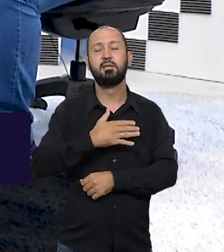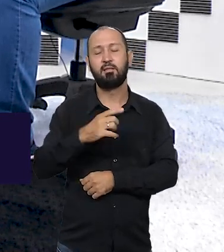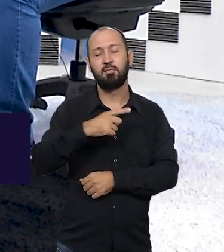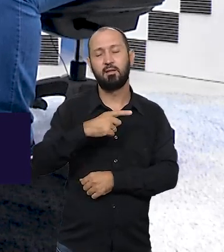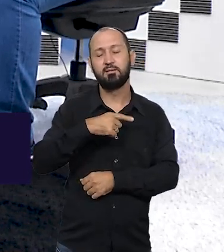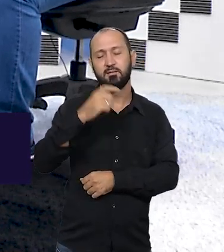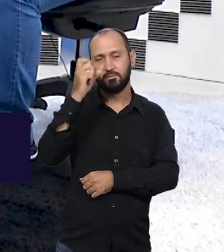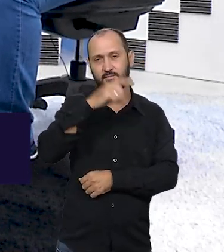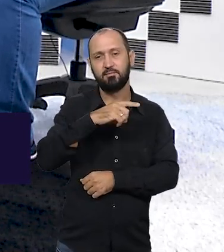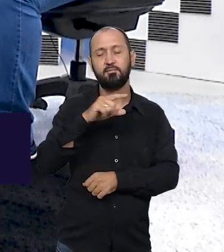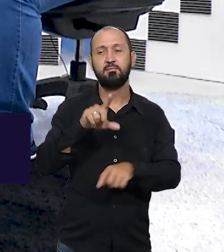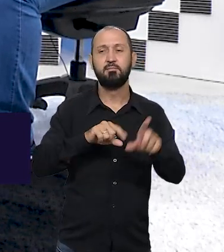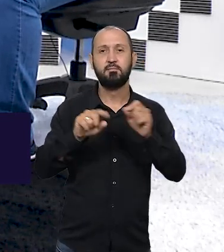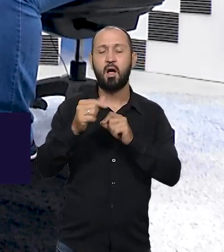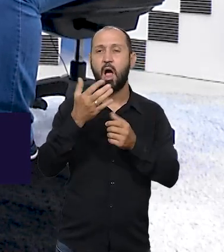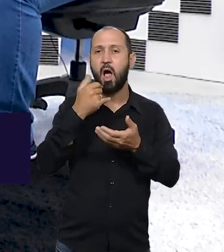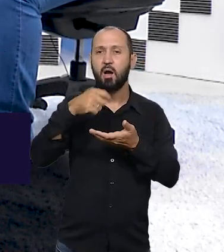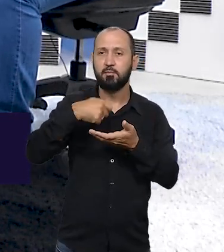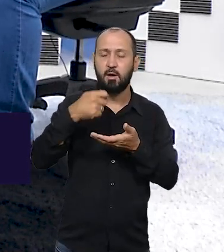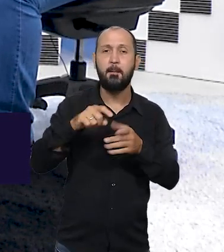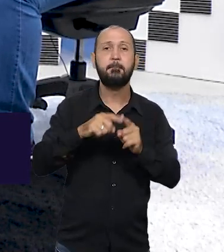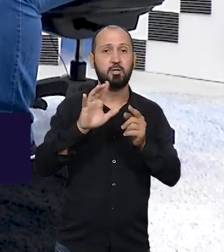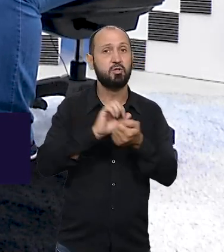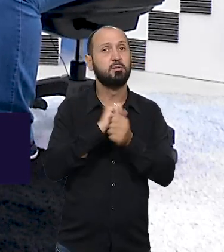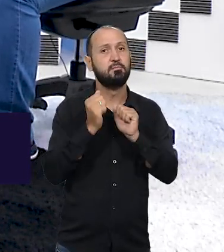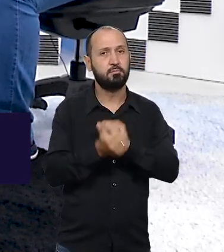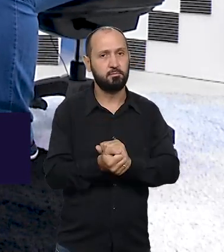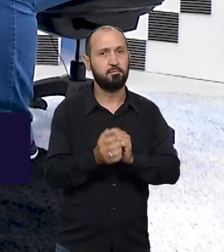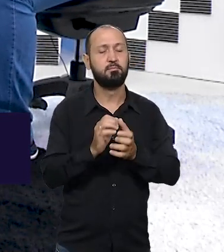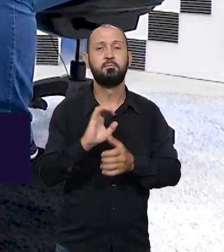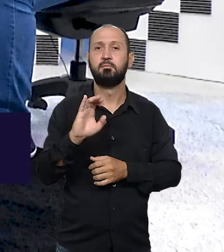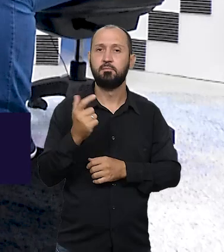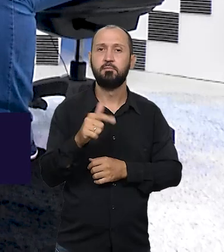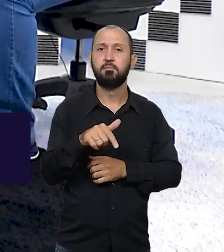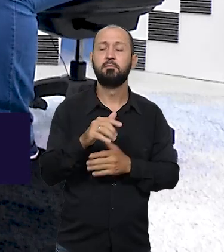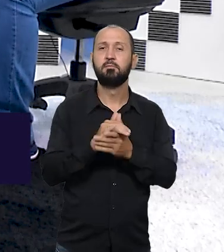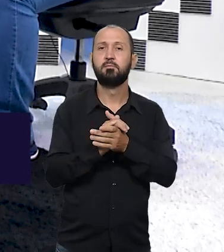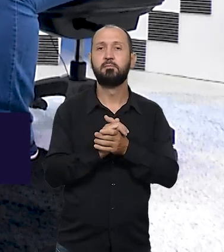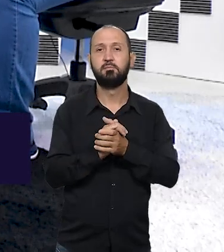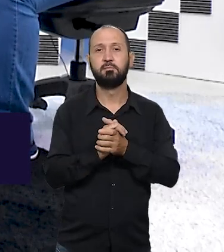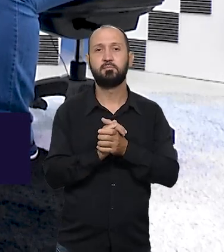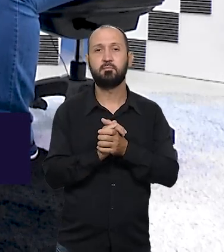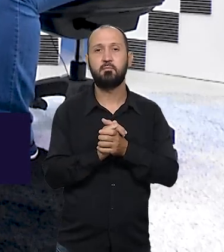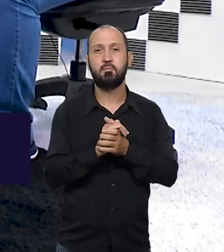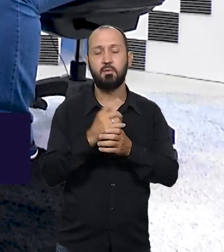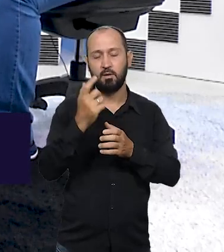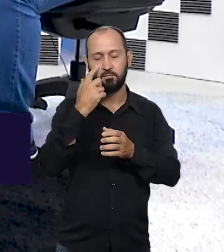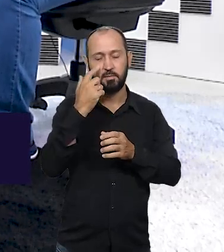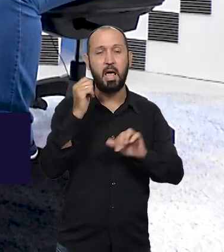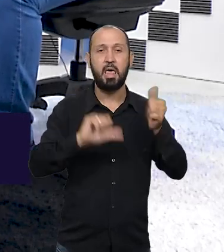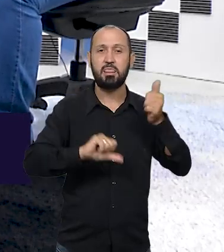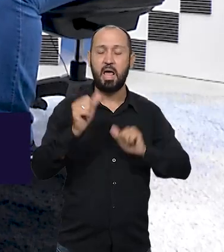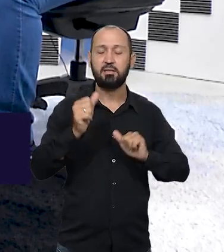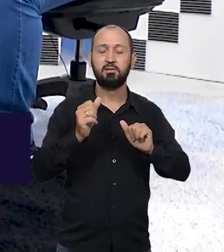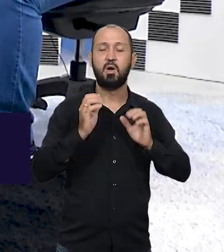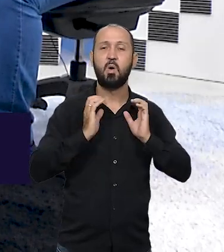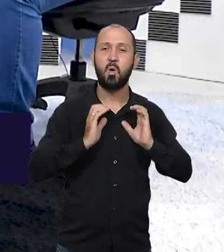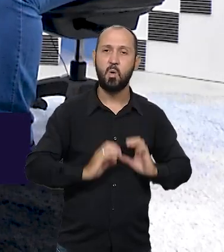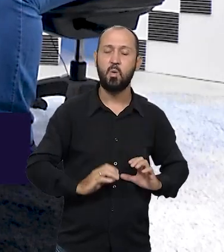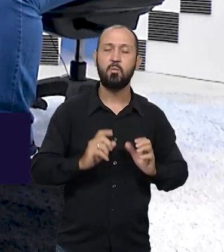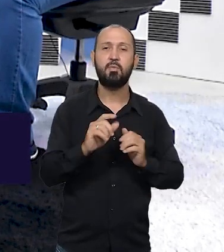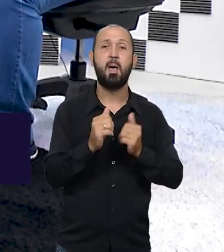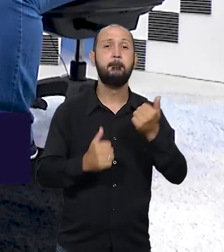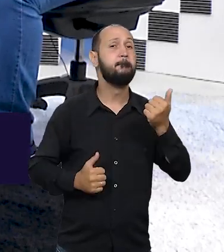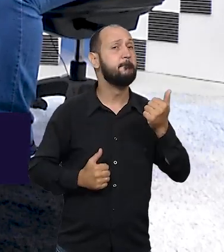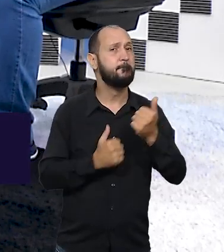bem adaptado. E claro, também tem a análise comportamental, né? O ABA que apoia muito, né, o desenvolvimento dessa ciência. O